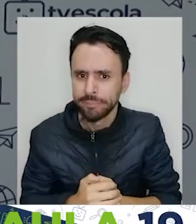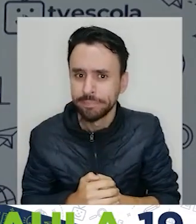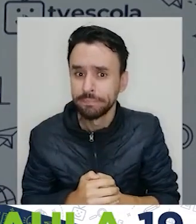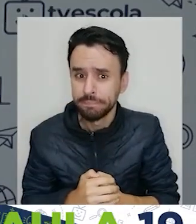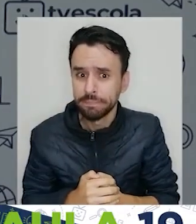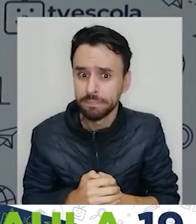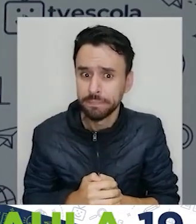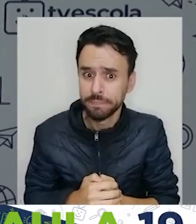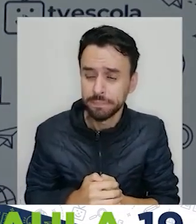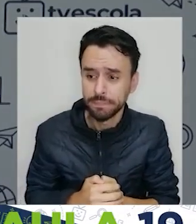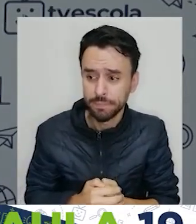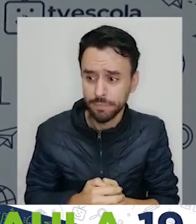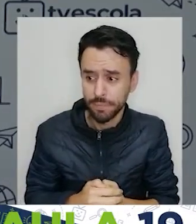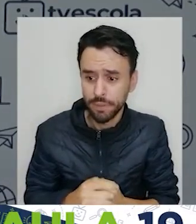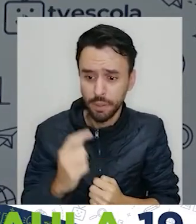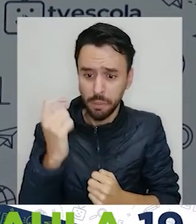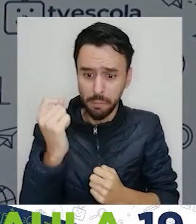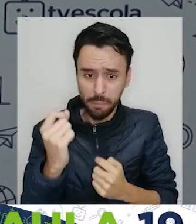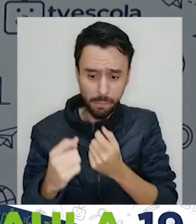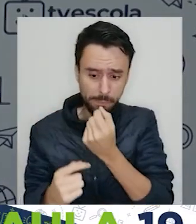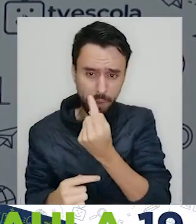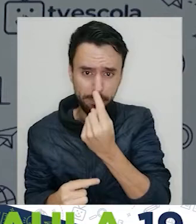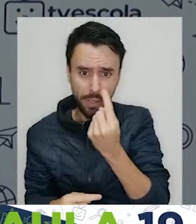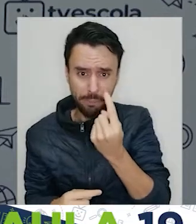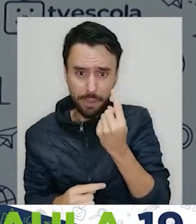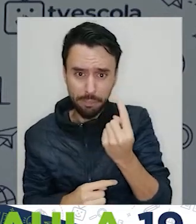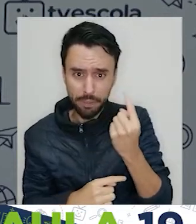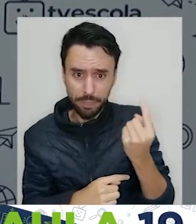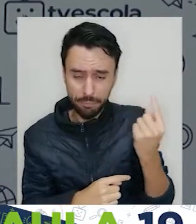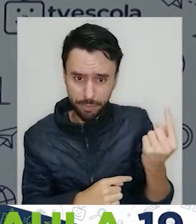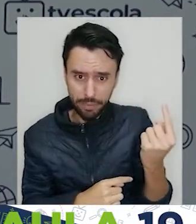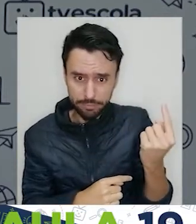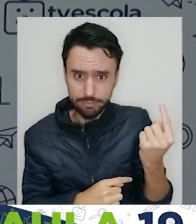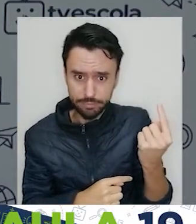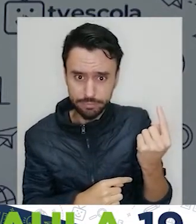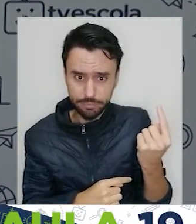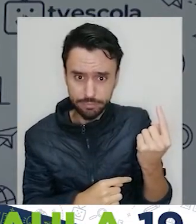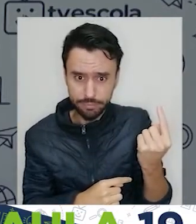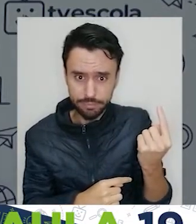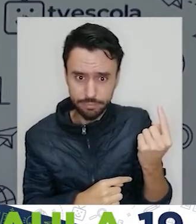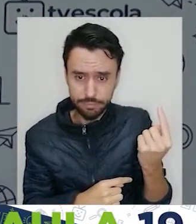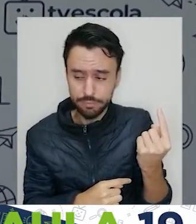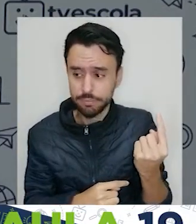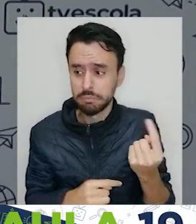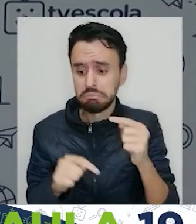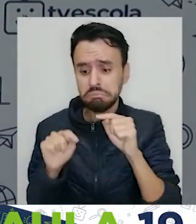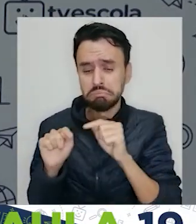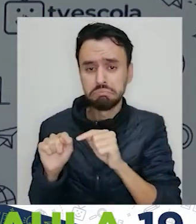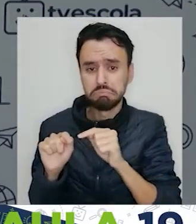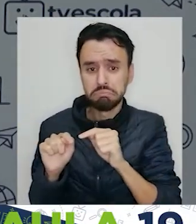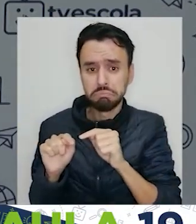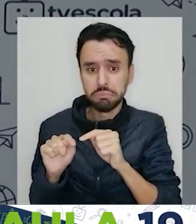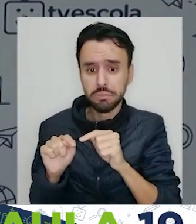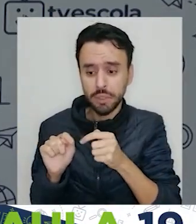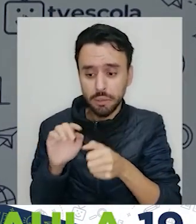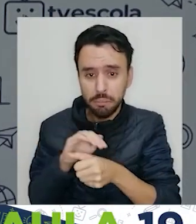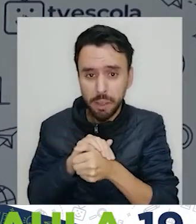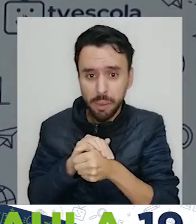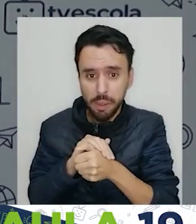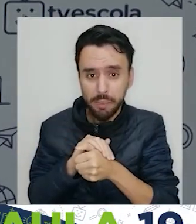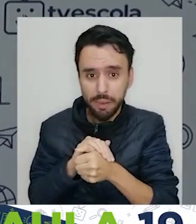De um em um, o passarinho foi caminhando no trajeto e deixando as suas pegadas. A tartaruga foi